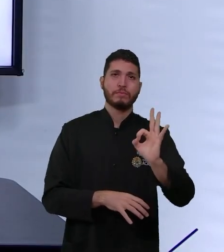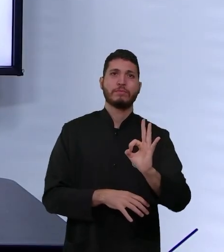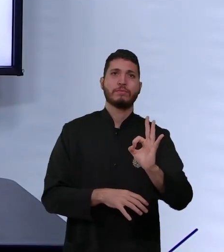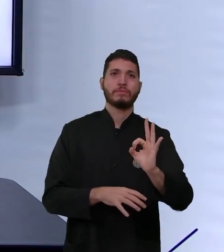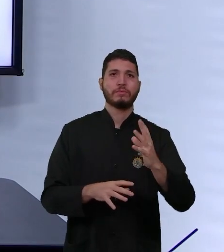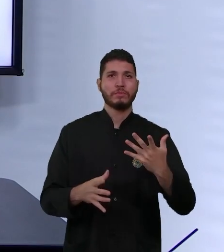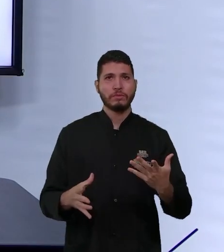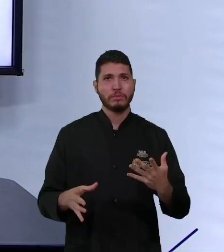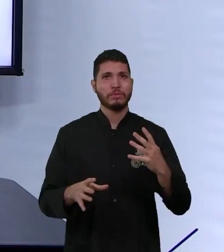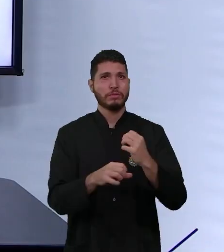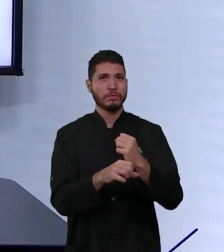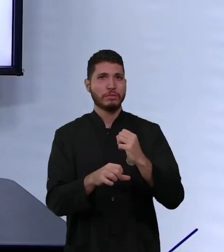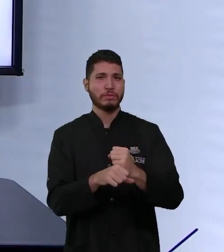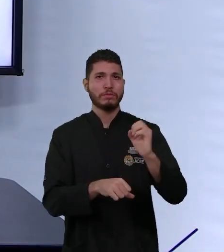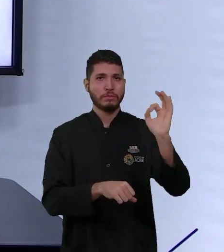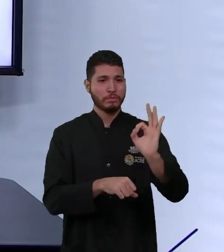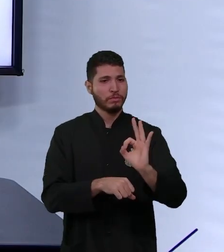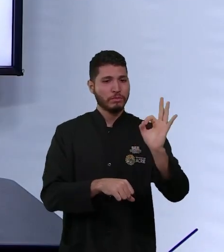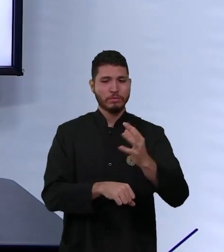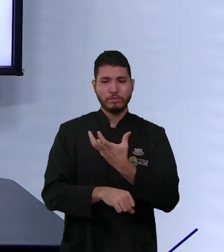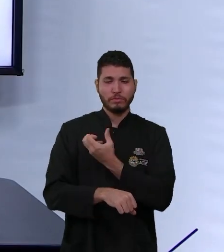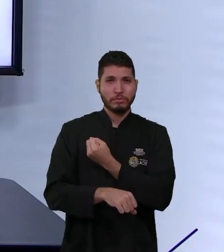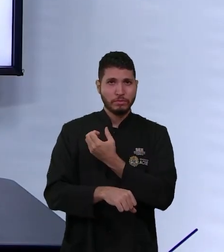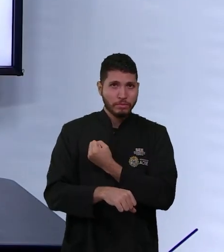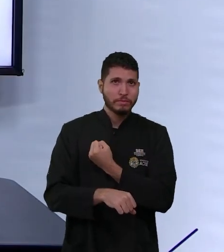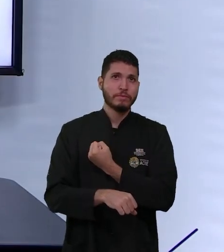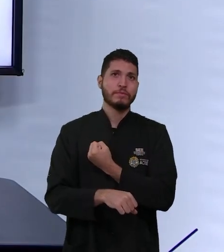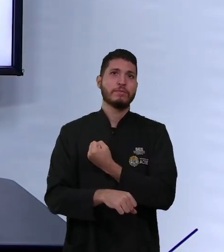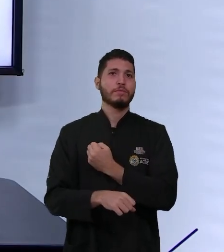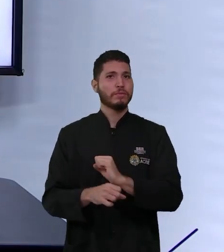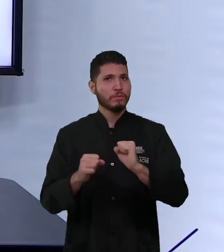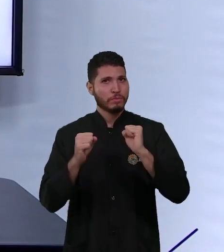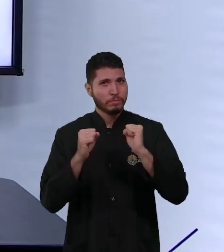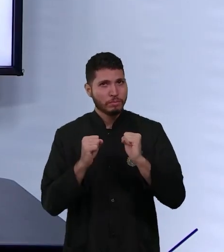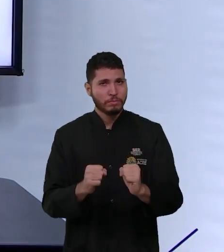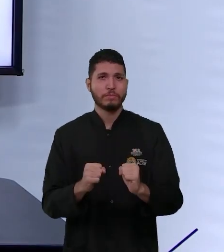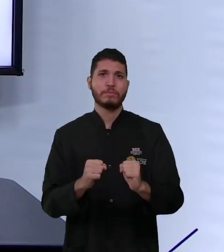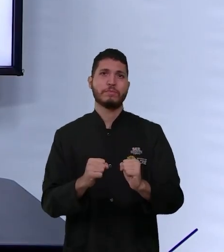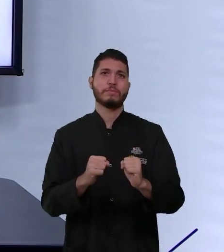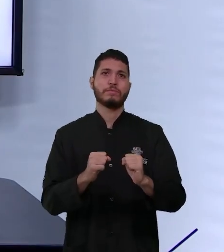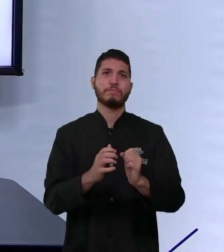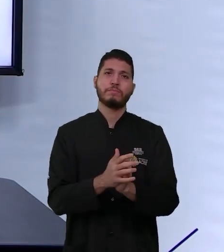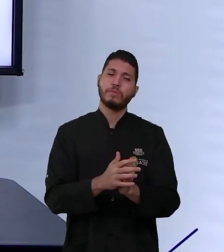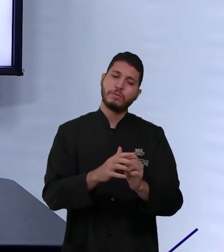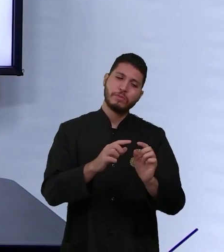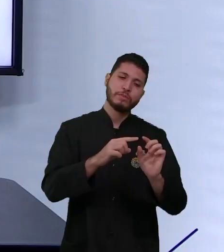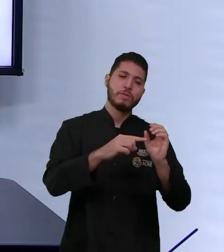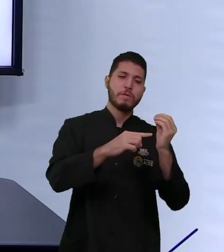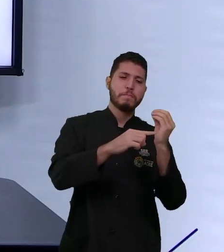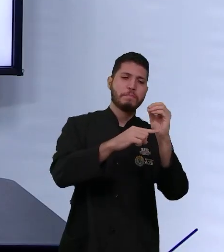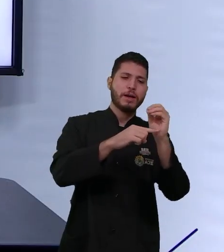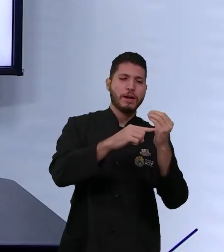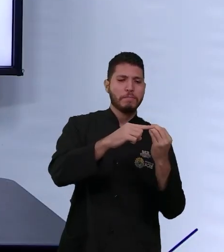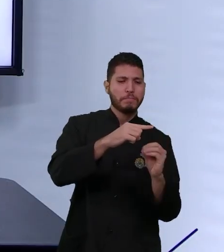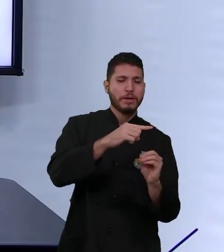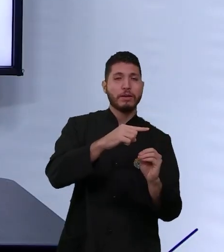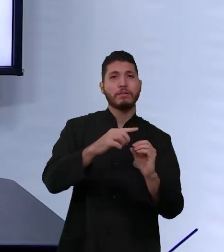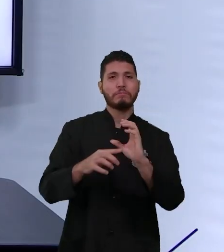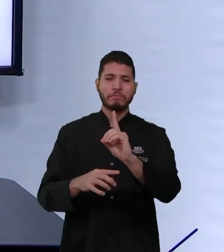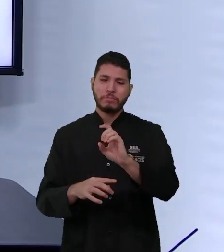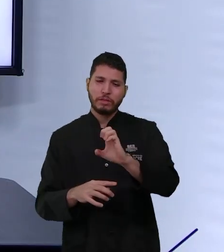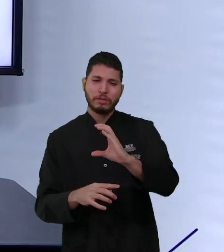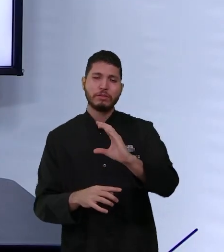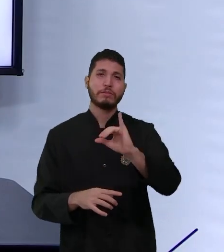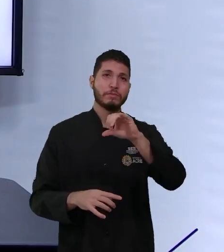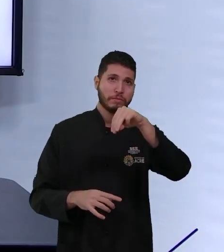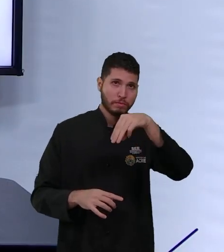para calcular a porcentagem de um valor, você pode fazer isso multiplicando pelo valor fracionário ou pelo valor decimal, ou ainda